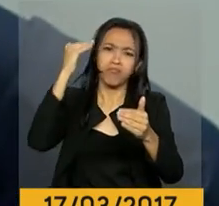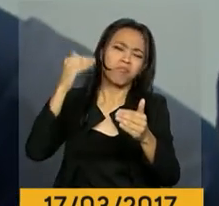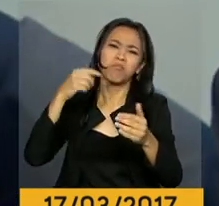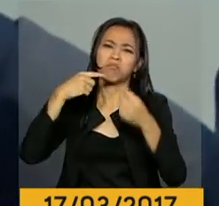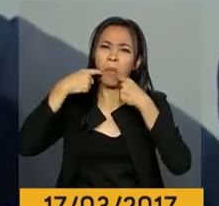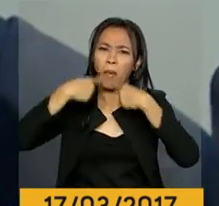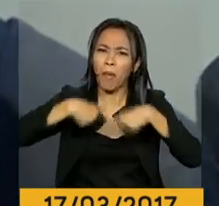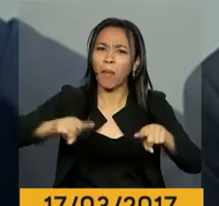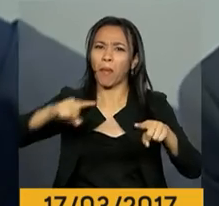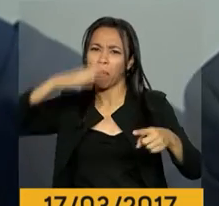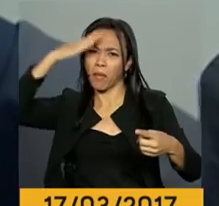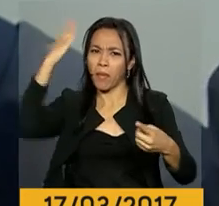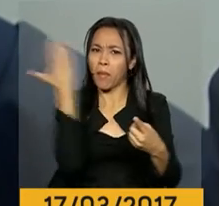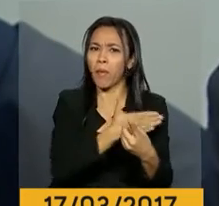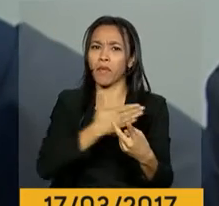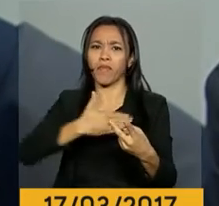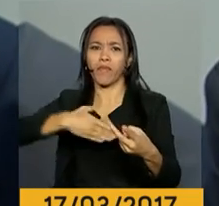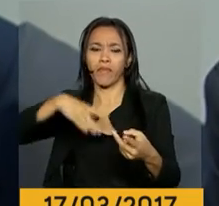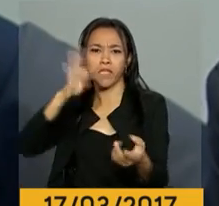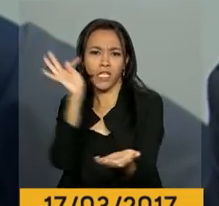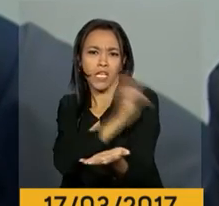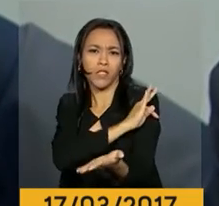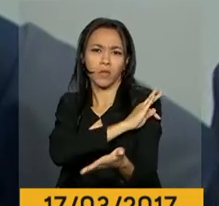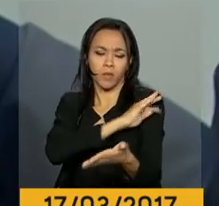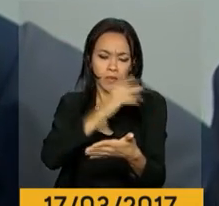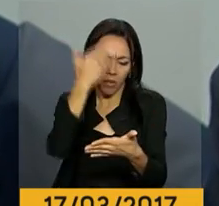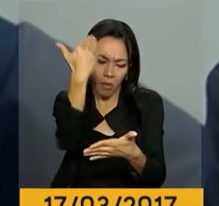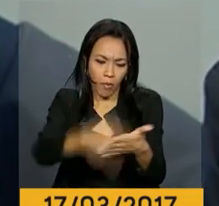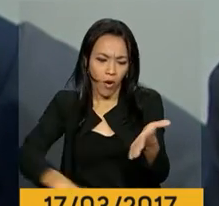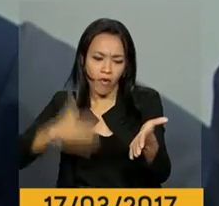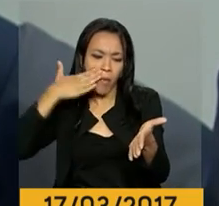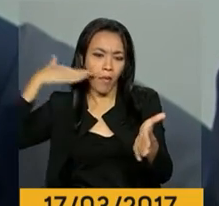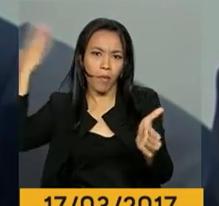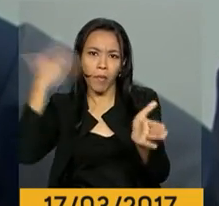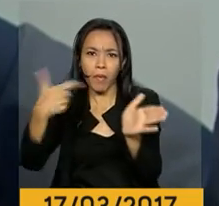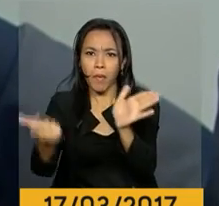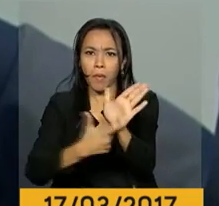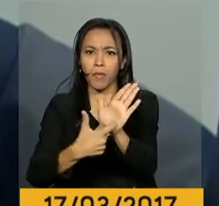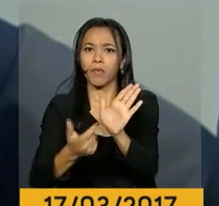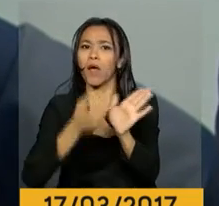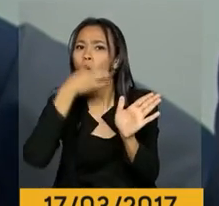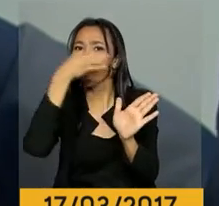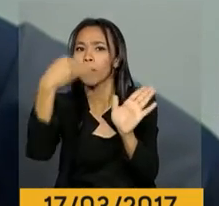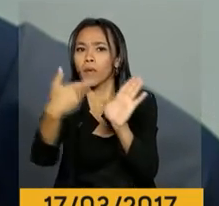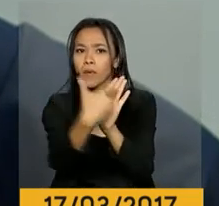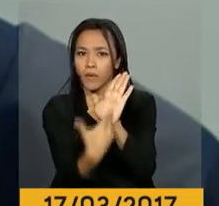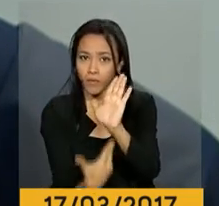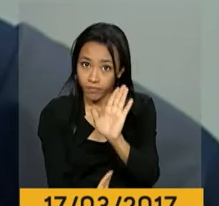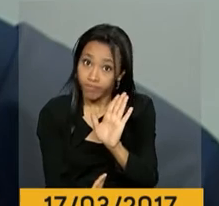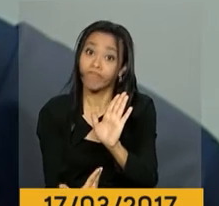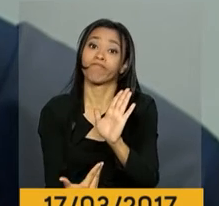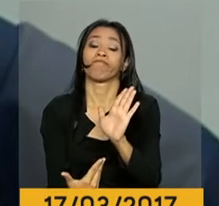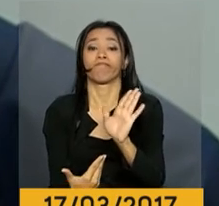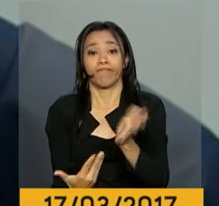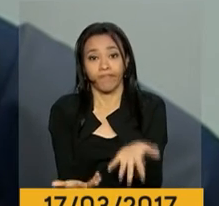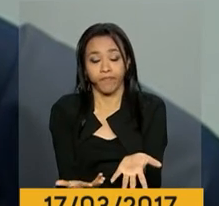contestado documentalmente, contestado numericamente, contestado argumentativamente, não